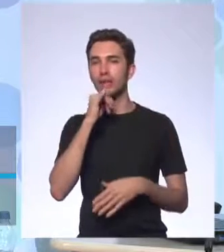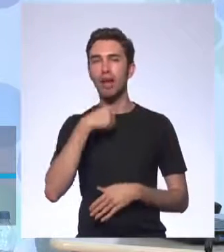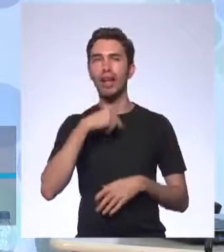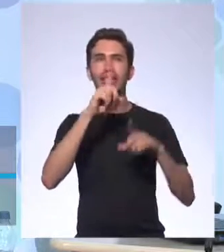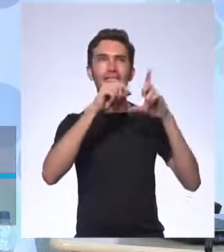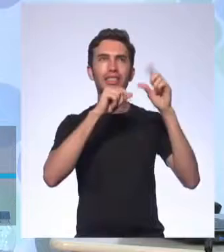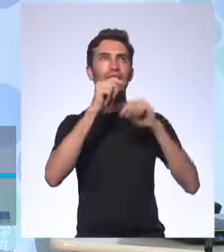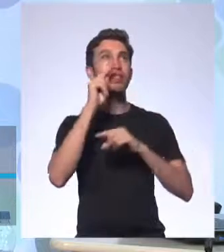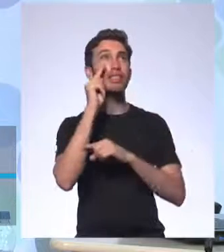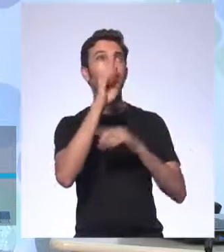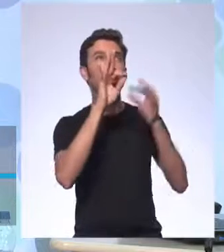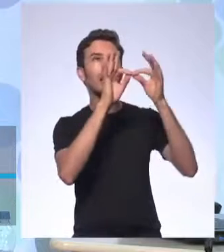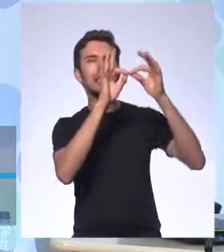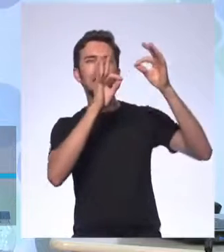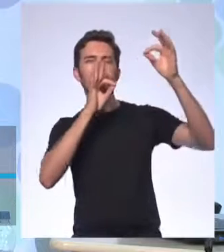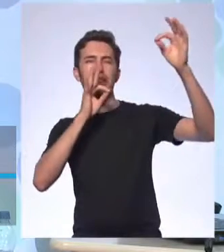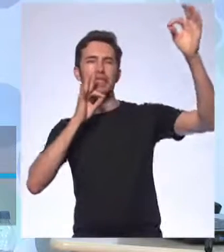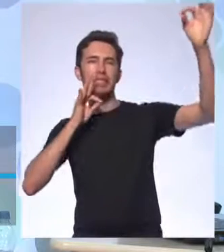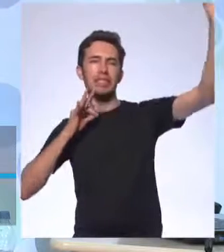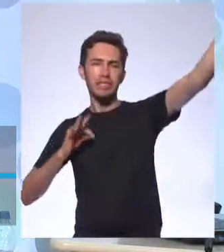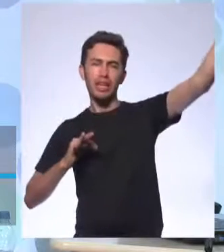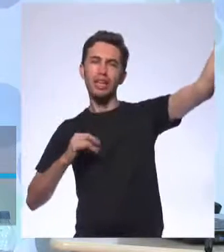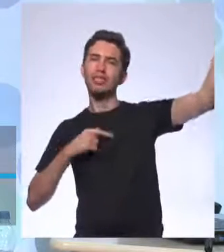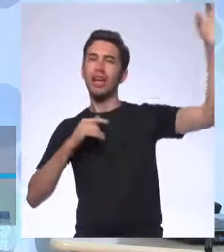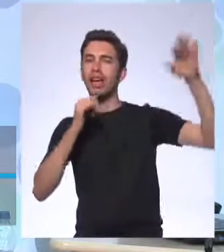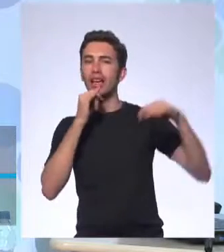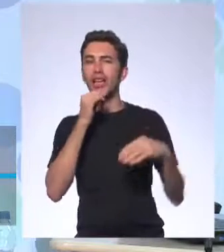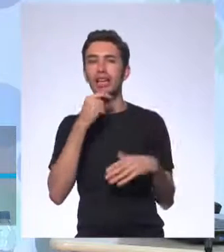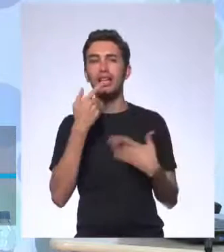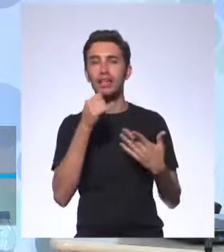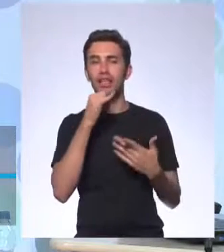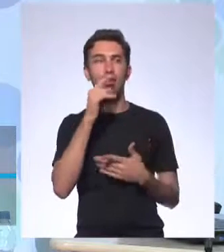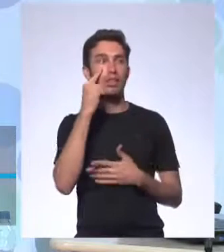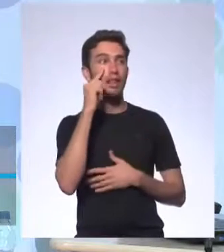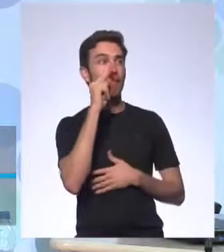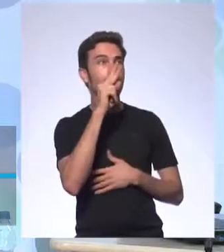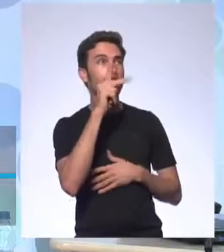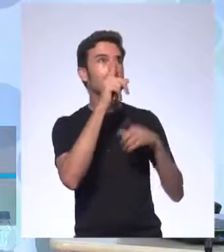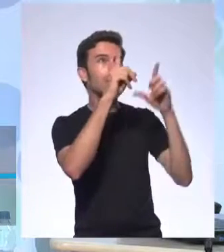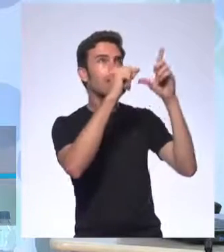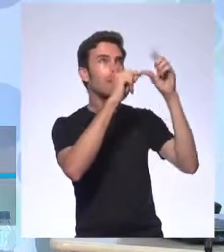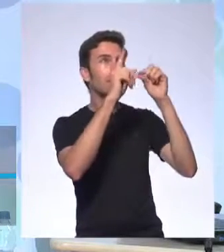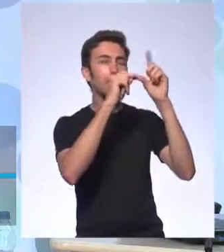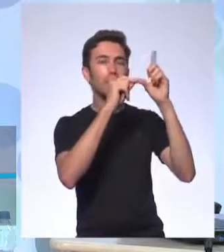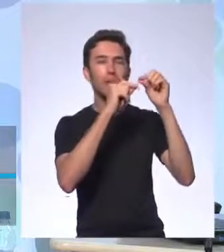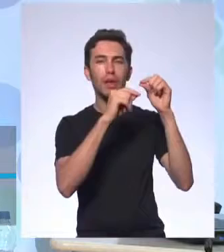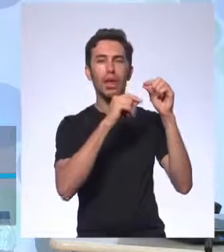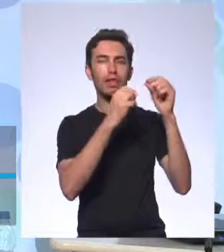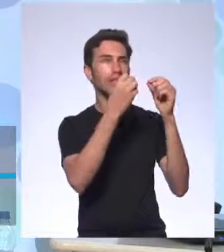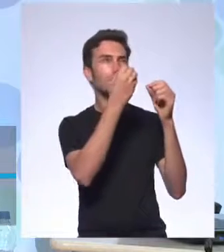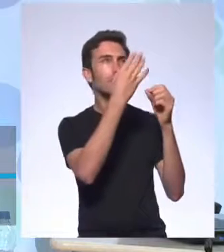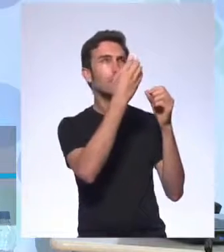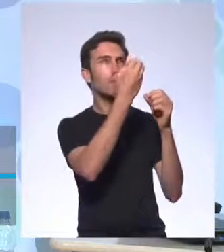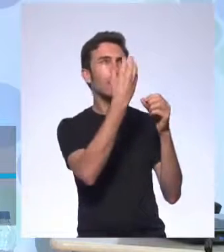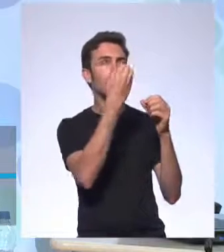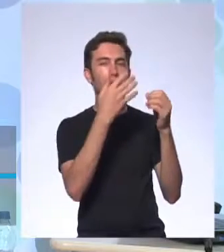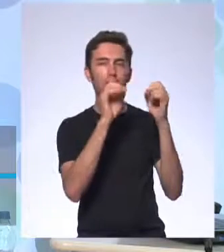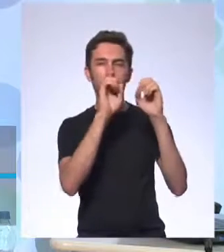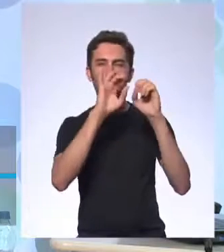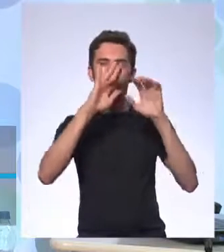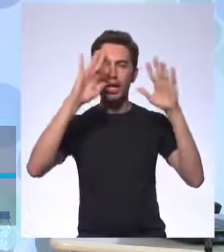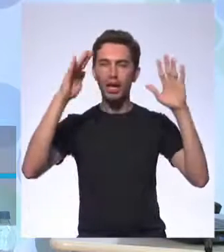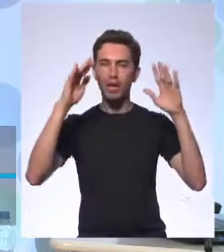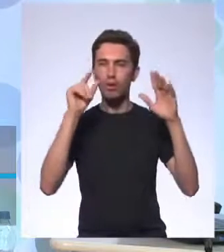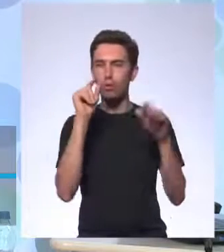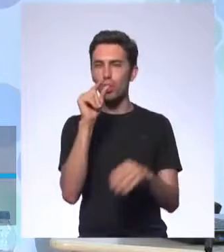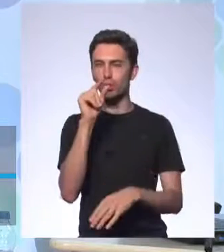de enxergá-las do tamanho observável, digamos assim. A gente só vê como pontinhos de luz e tal na abóbada terrestre,